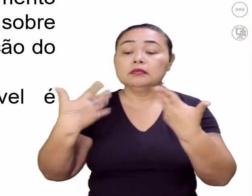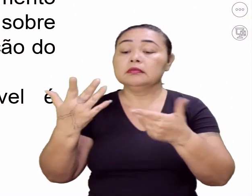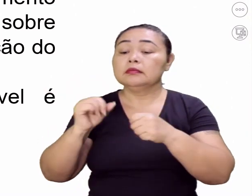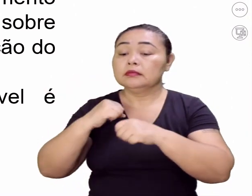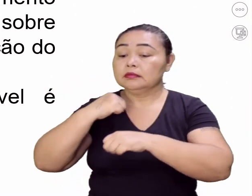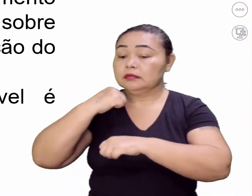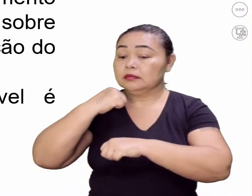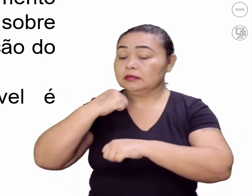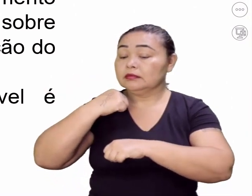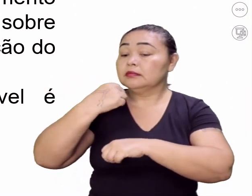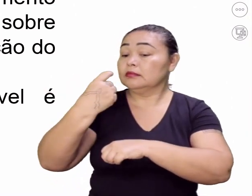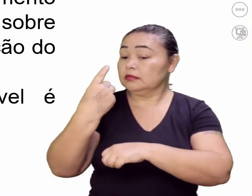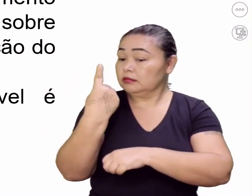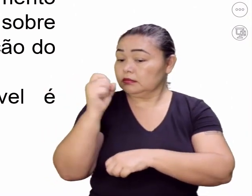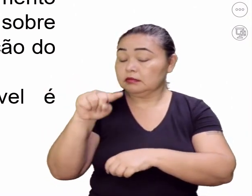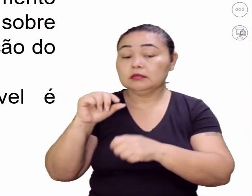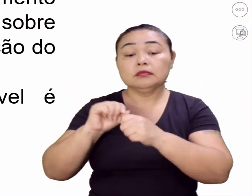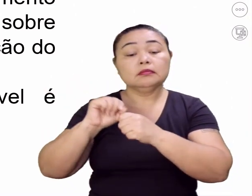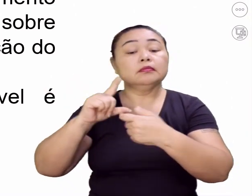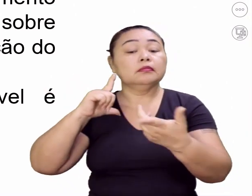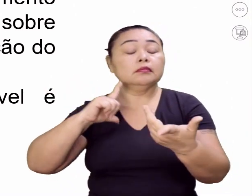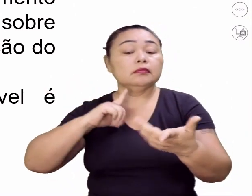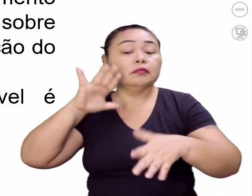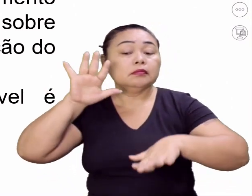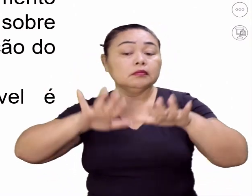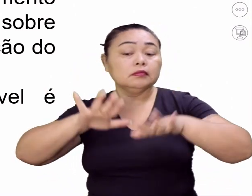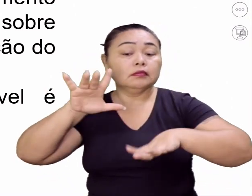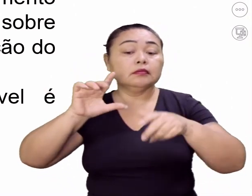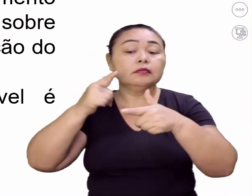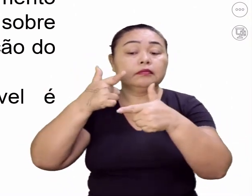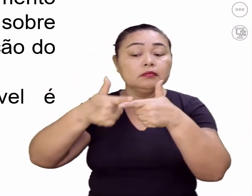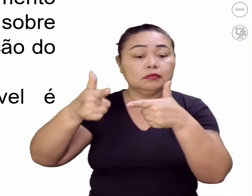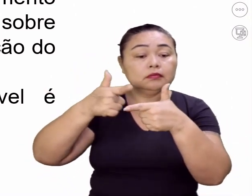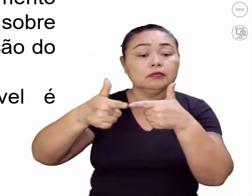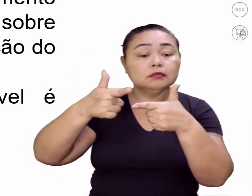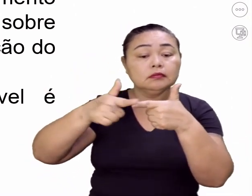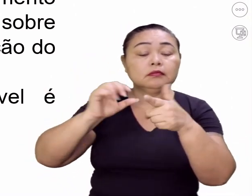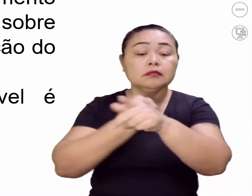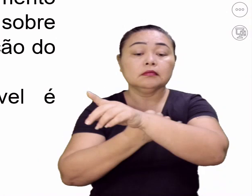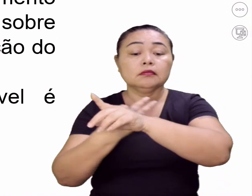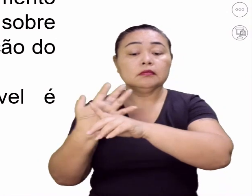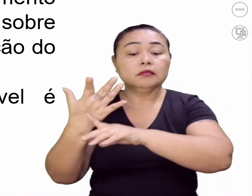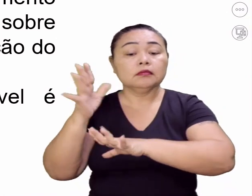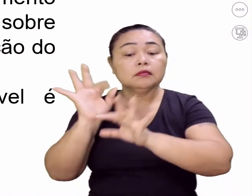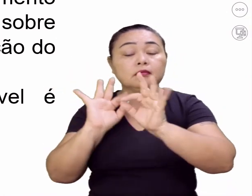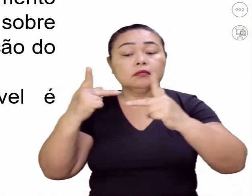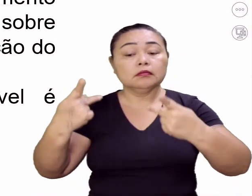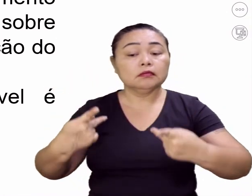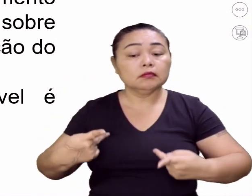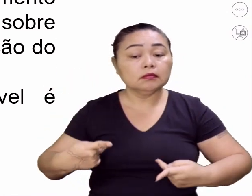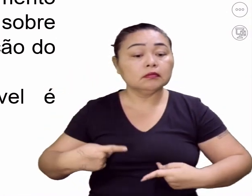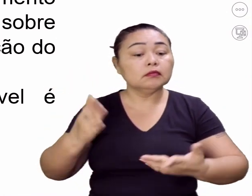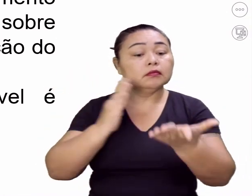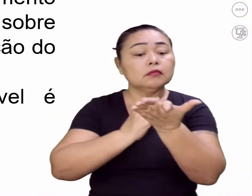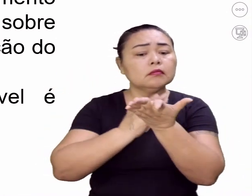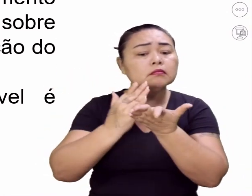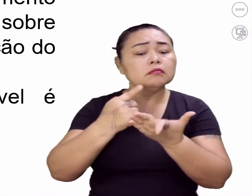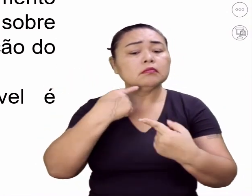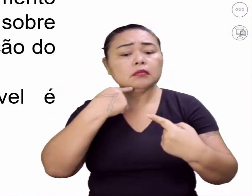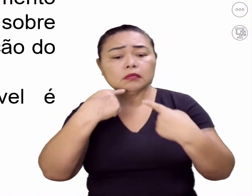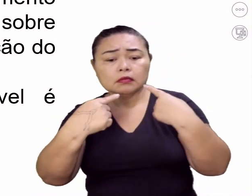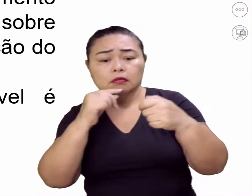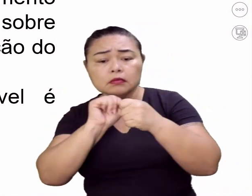do milênio, tem-se registrado problemas ambientais de tal ordem que a humanidade começa a questionar o comprometimento da vida